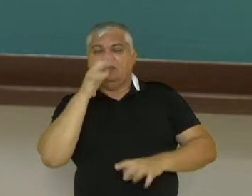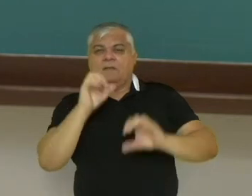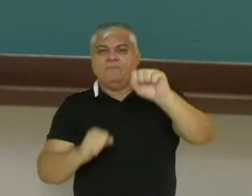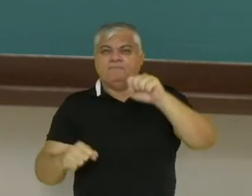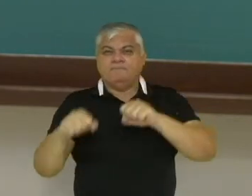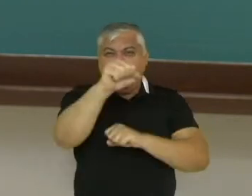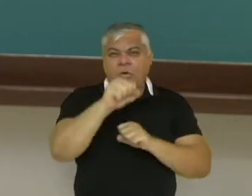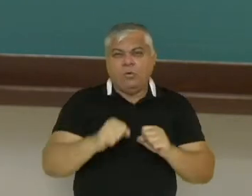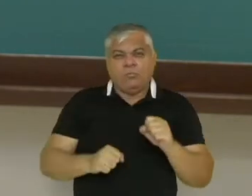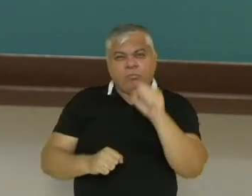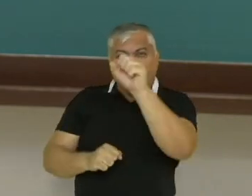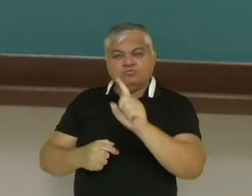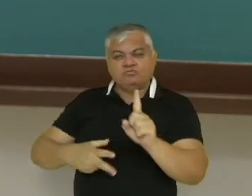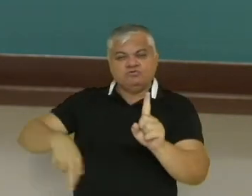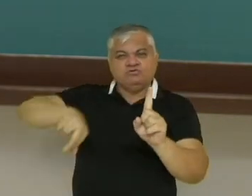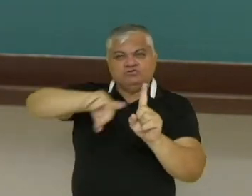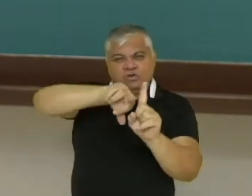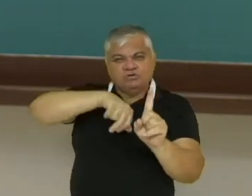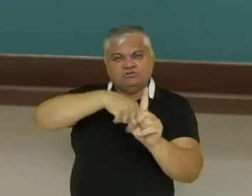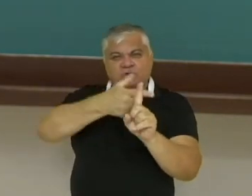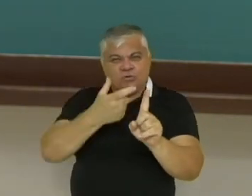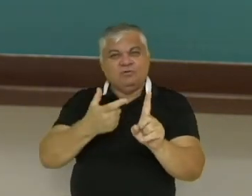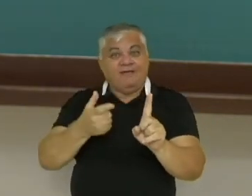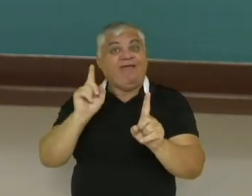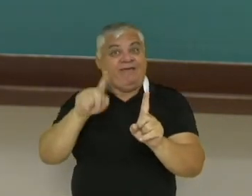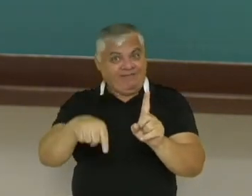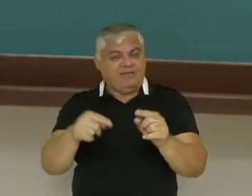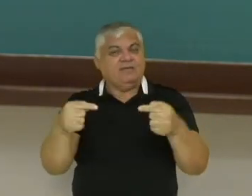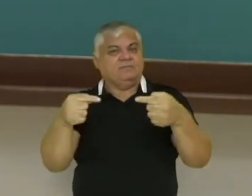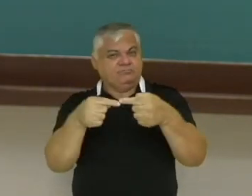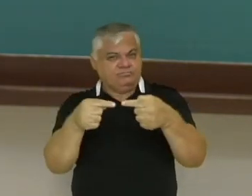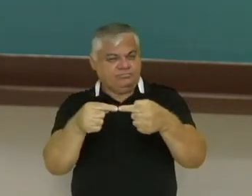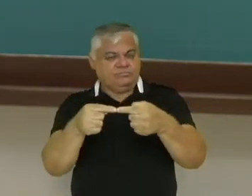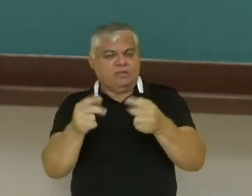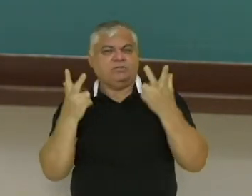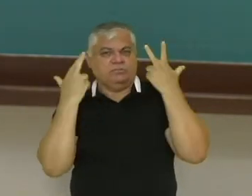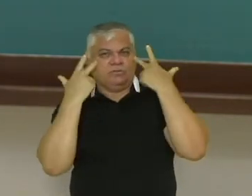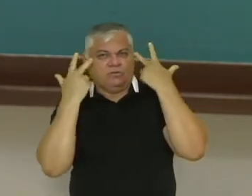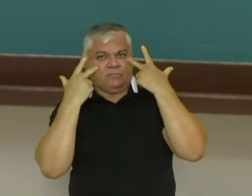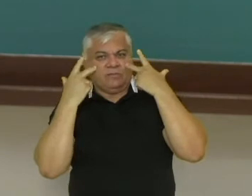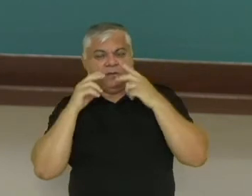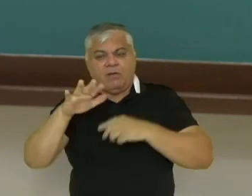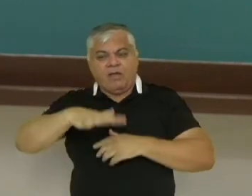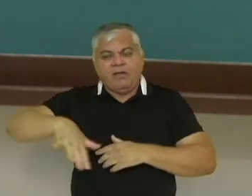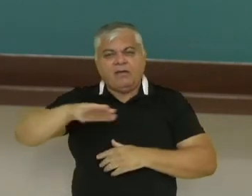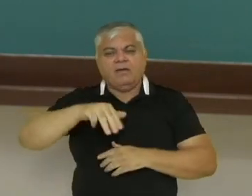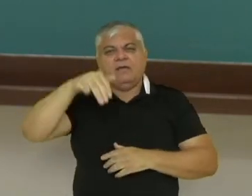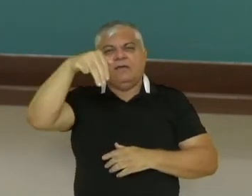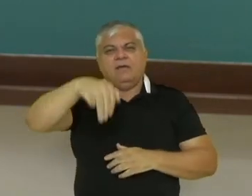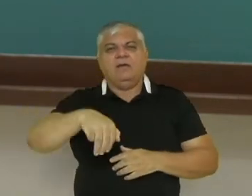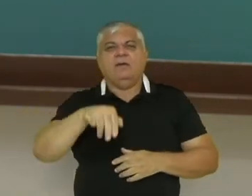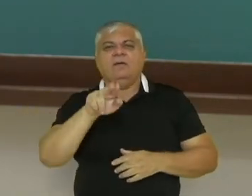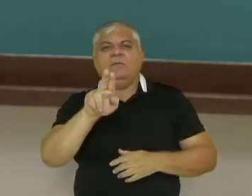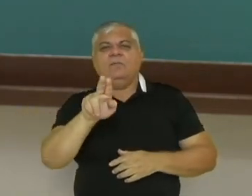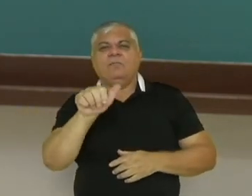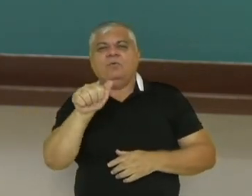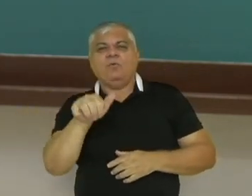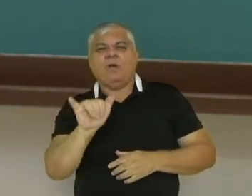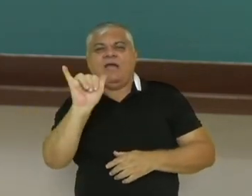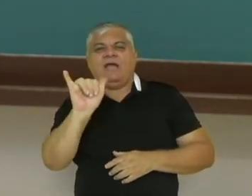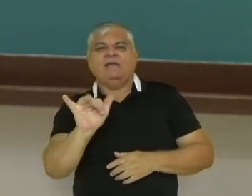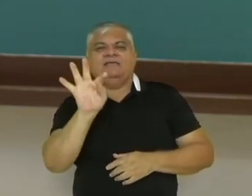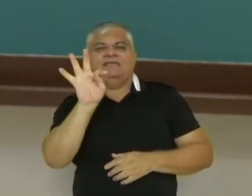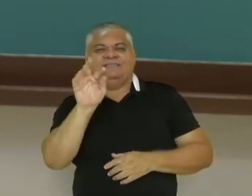soco, chute, joelhada, cotovelada, é mais comum no Muay Thai, no Karatê, no